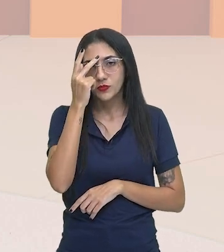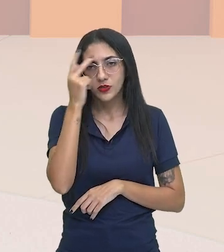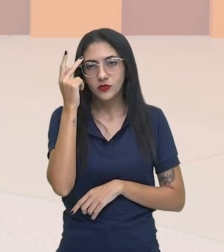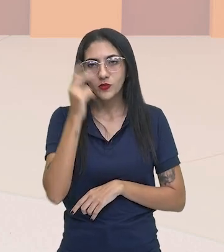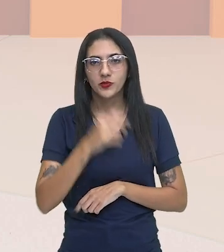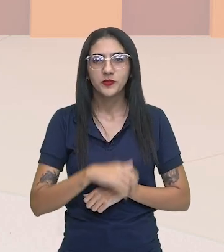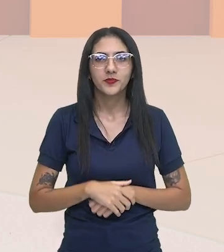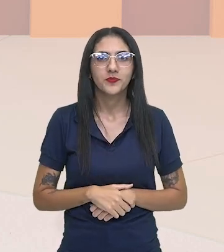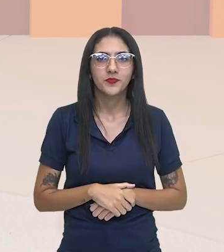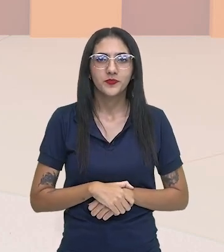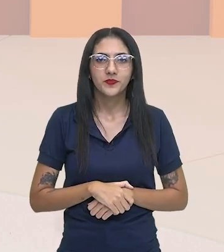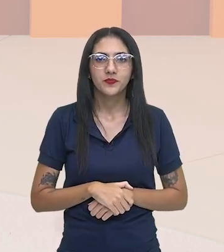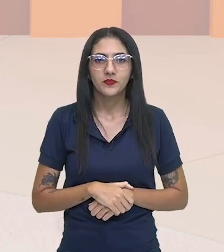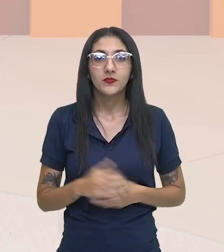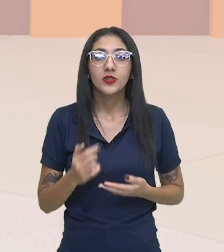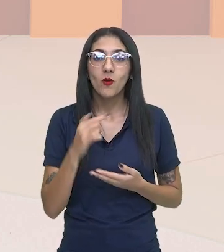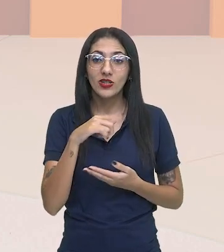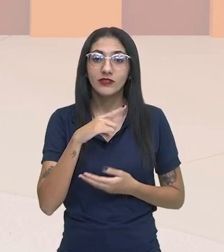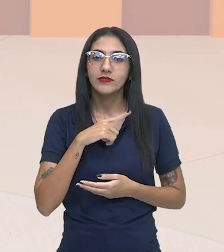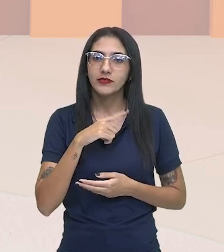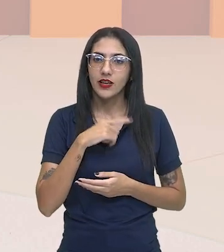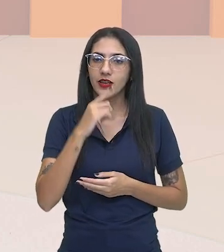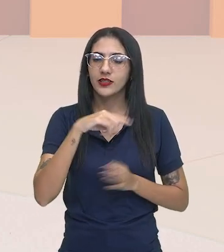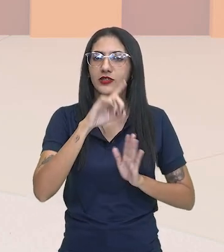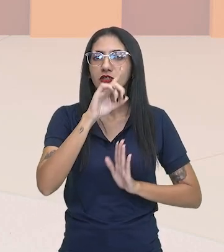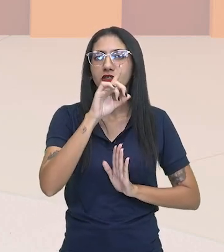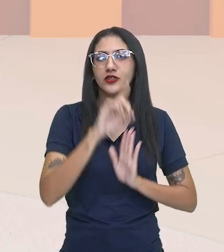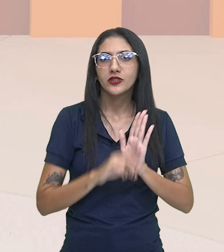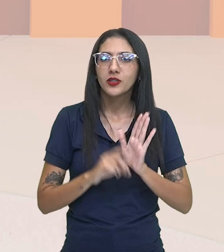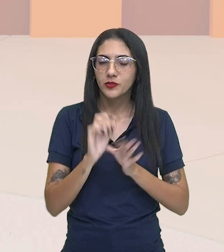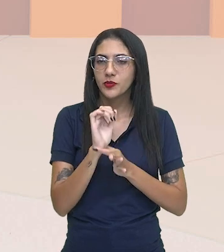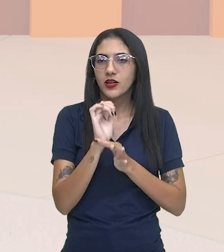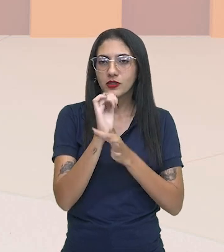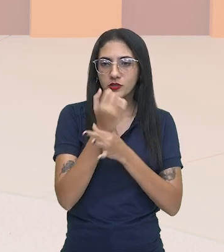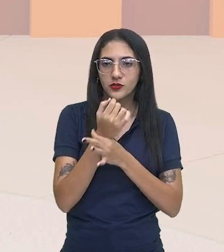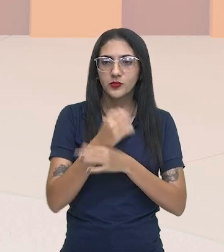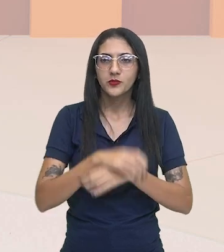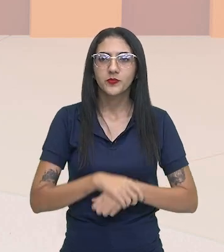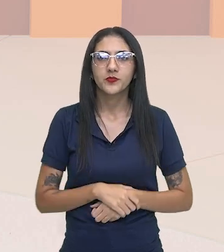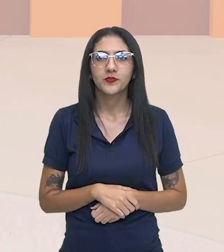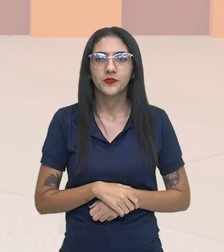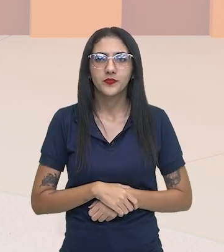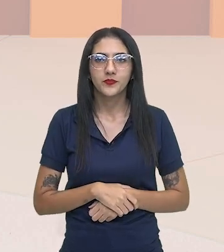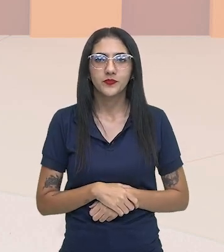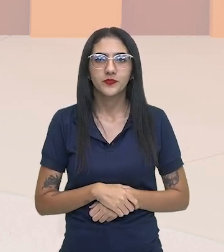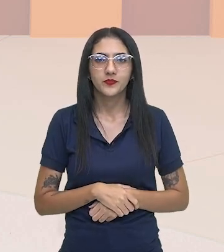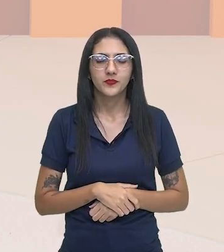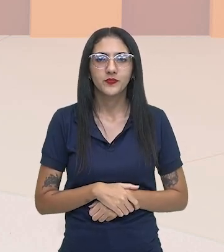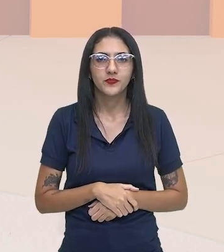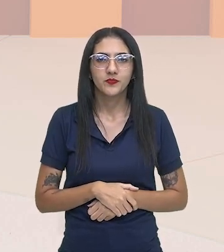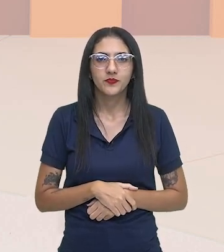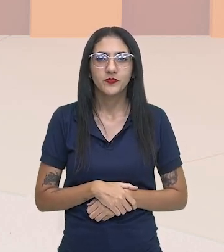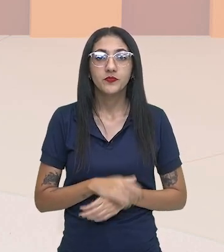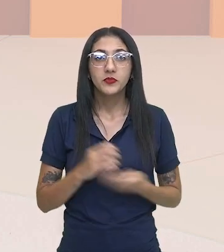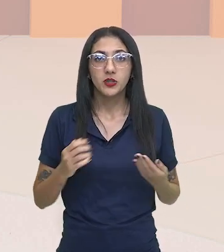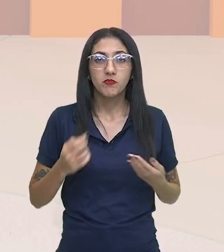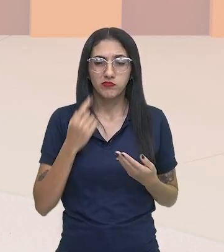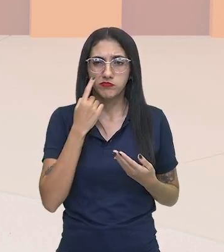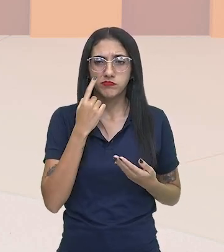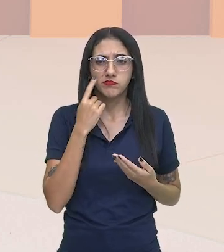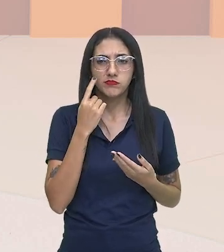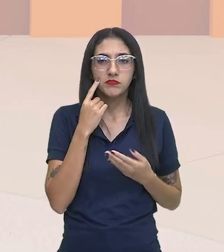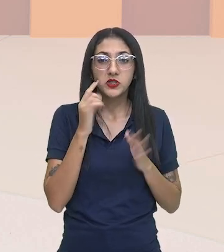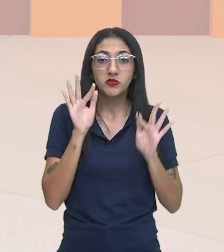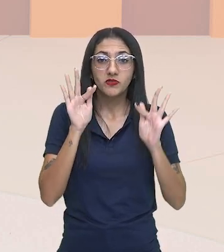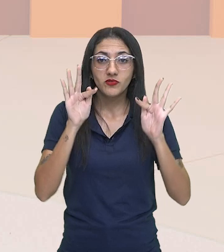eles têm o seu direito aí garantido, não é isso? Então, assim a gente conclui, né,